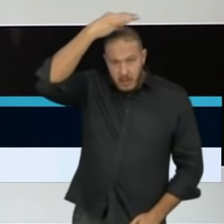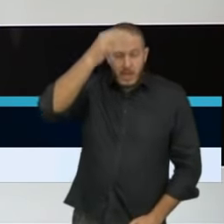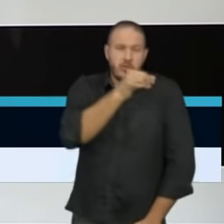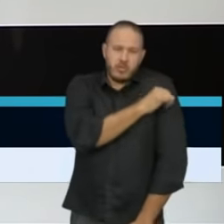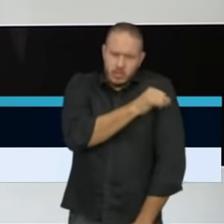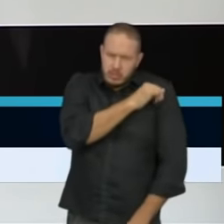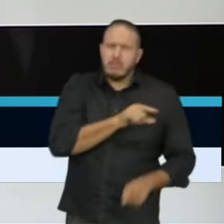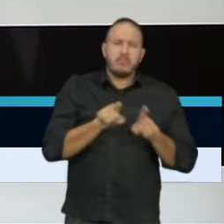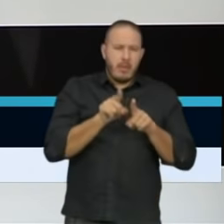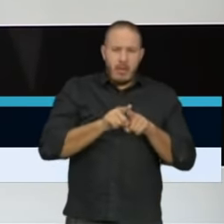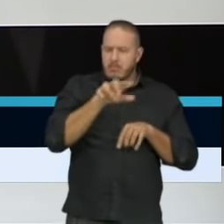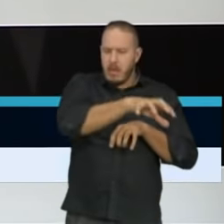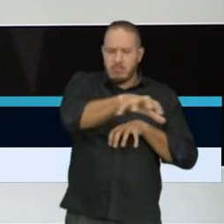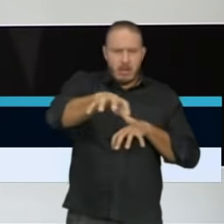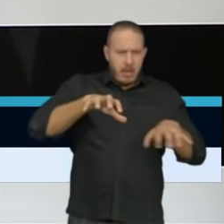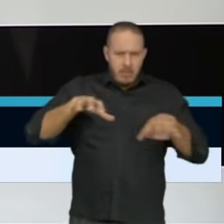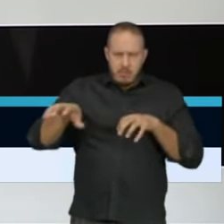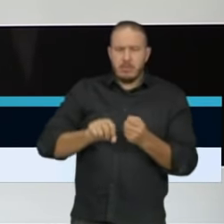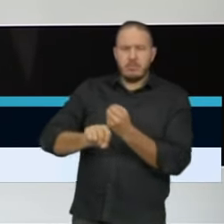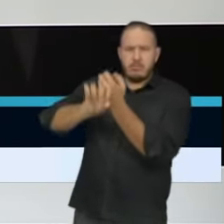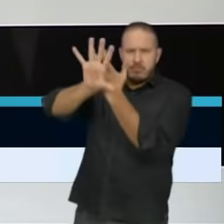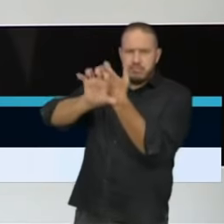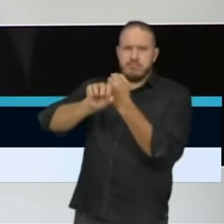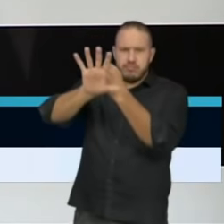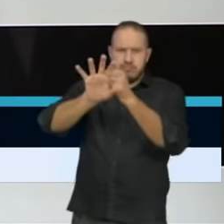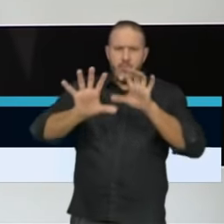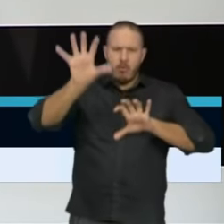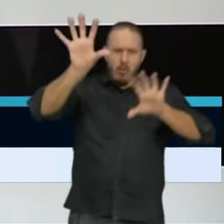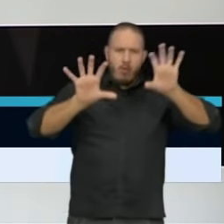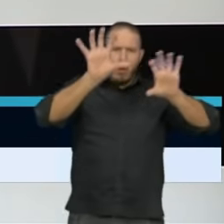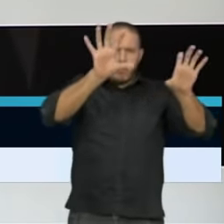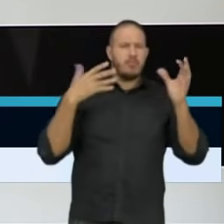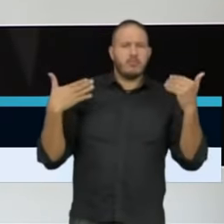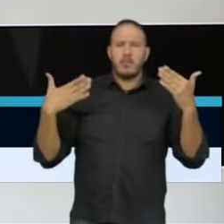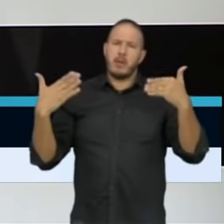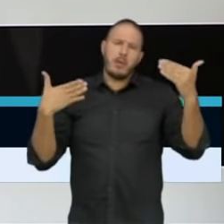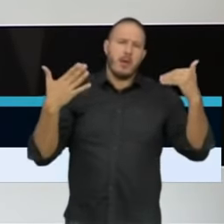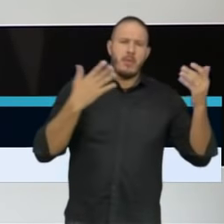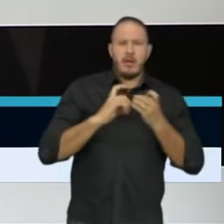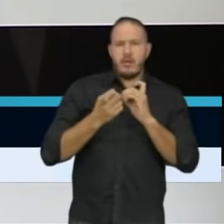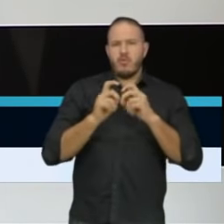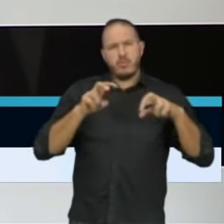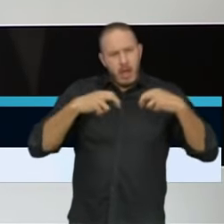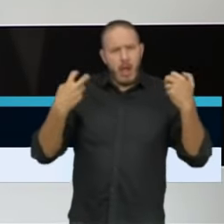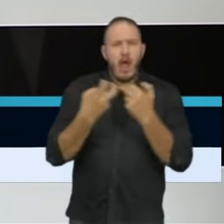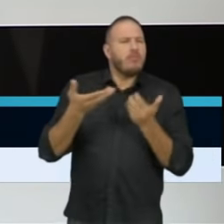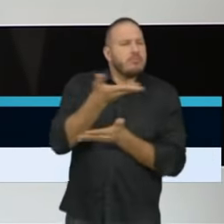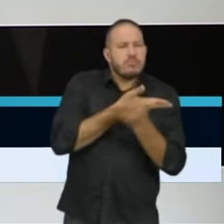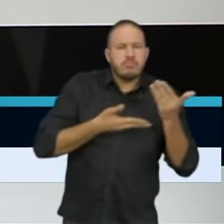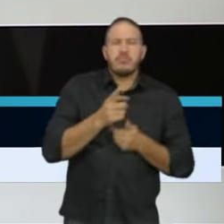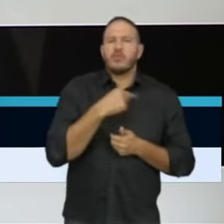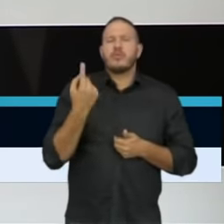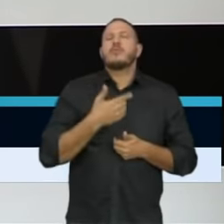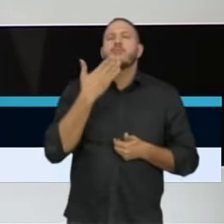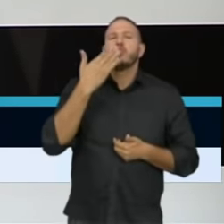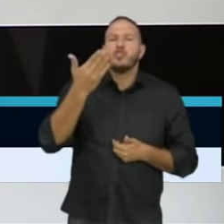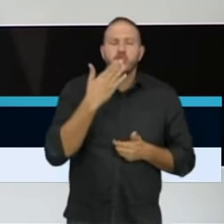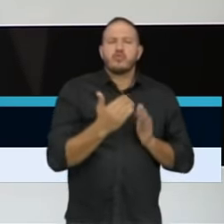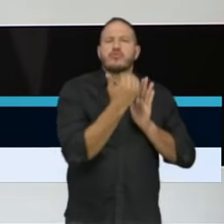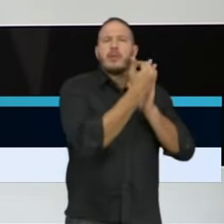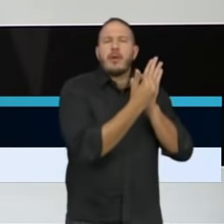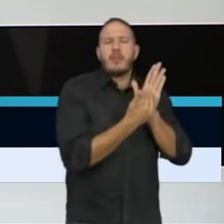nas suas respectivas sedes de governo, e nós, conjuntamente, estaremos conversando, dialogando e fazendo as nossas solicitações ao